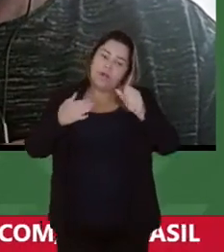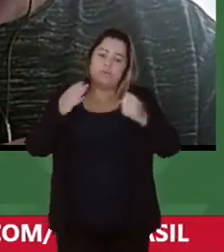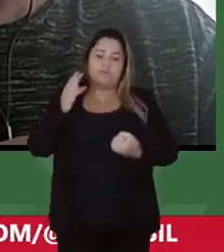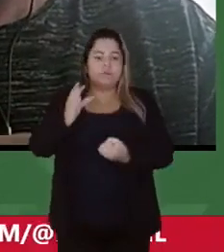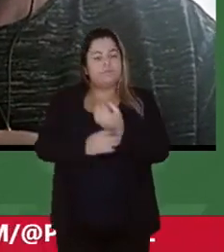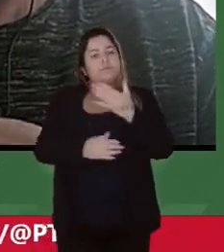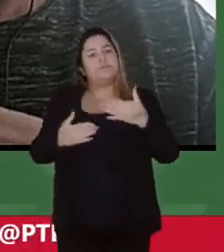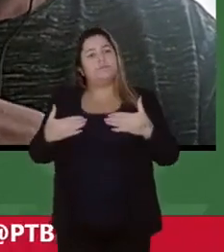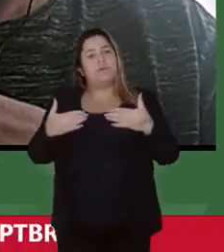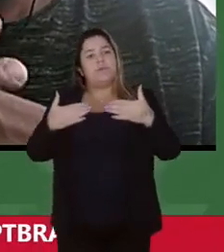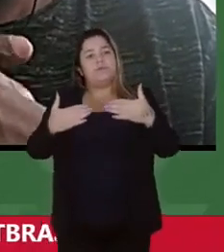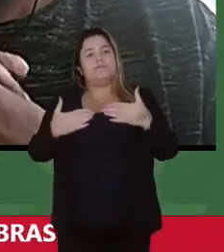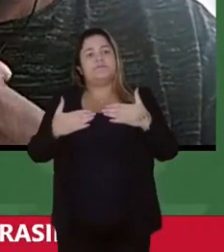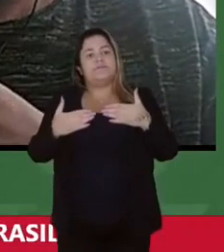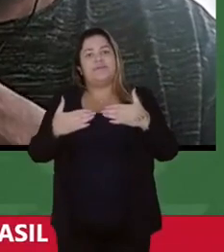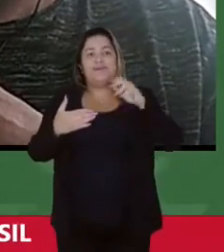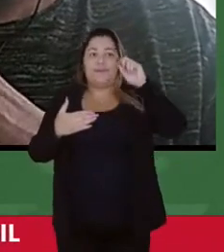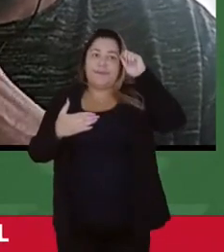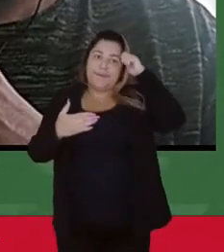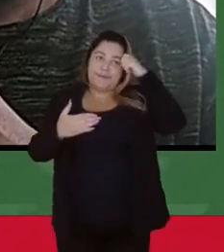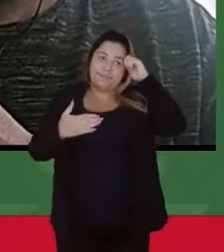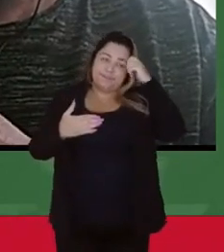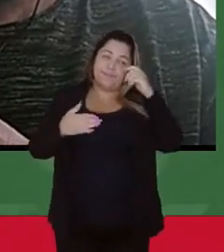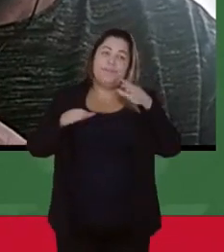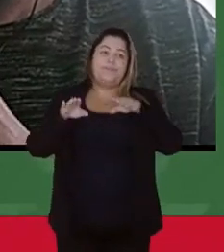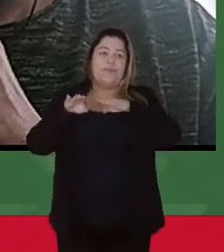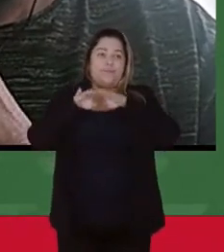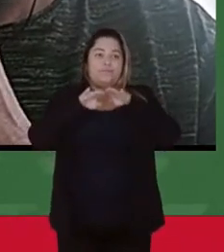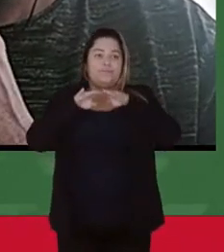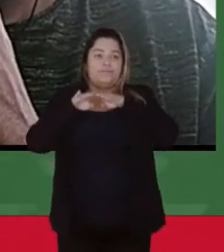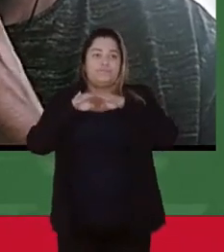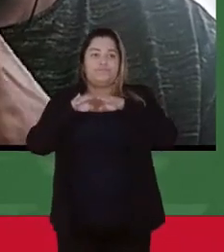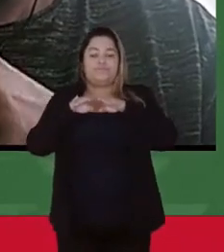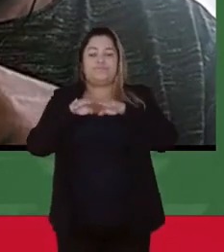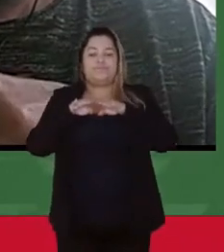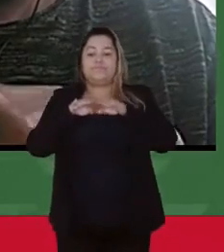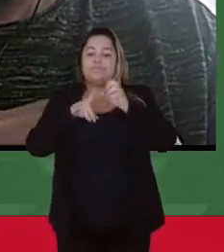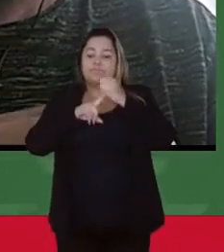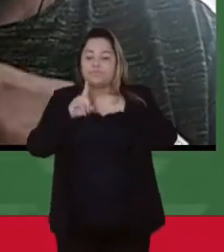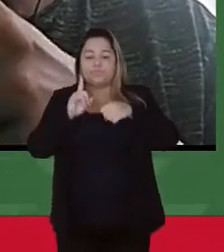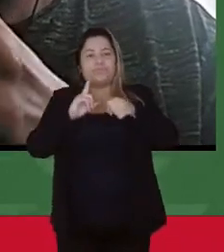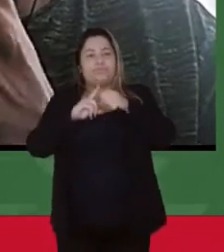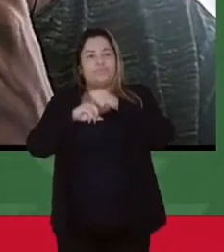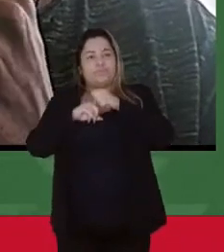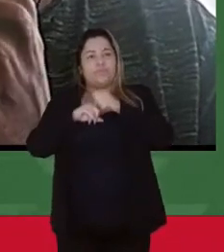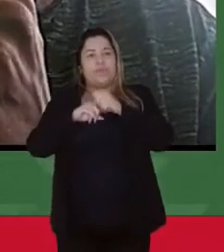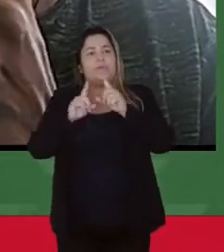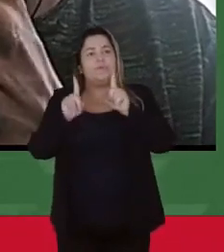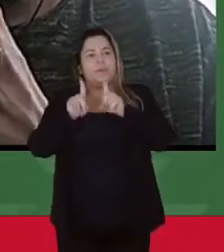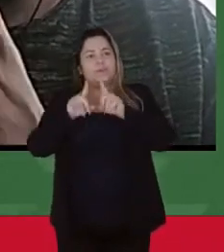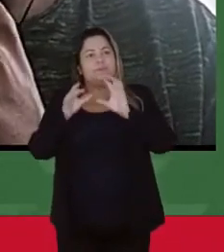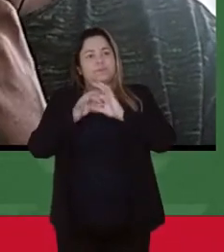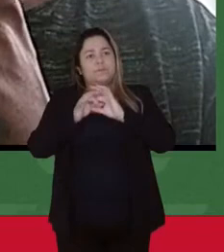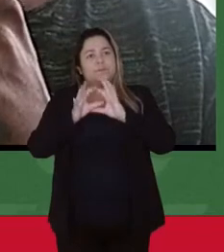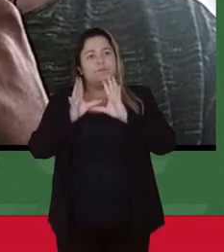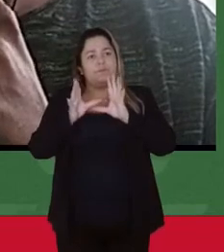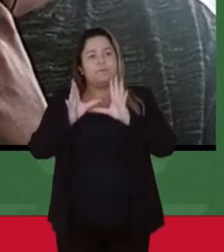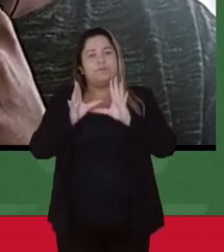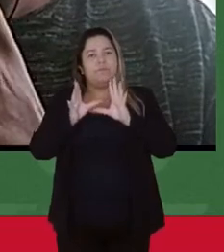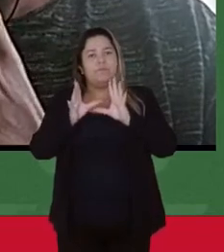Ministério da Igualdade Racial e o Estatuto da Igualdade Racial, que também nos permite fazer isso. Como o